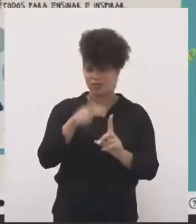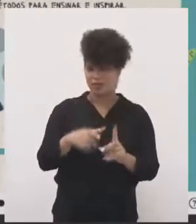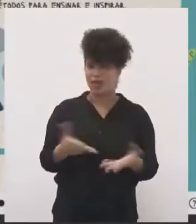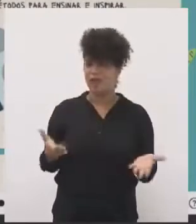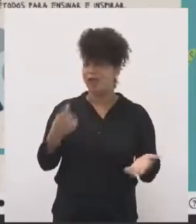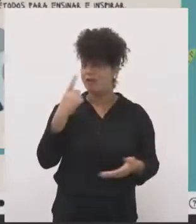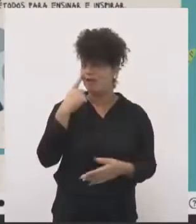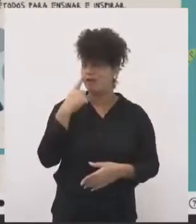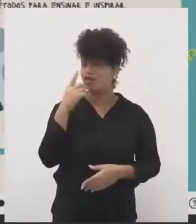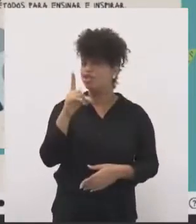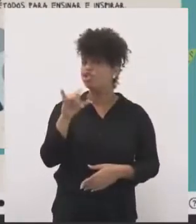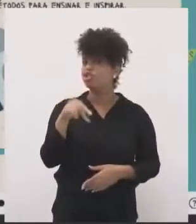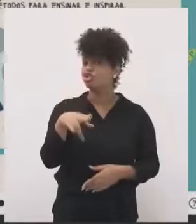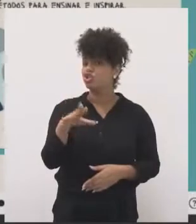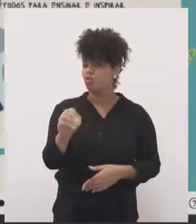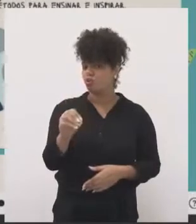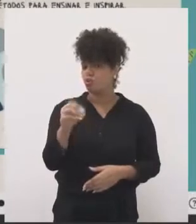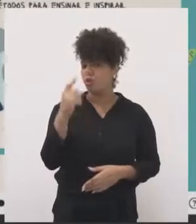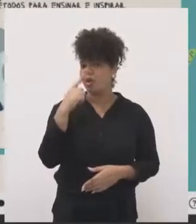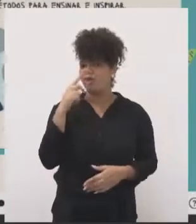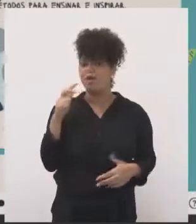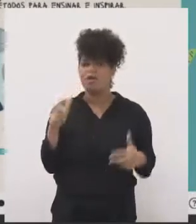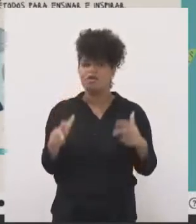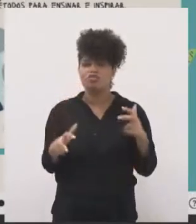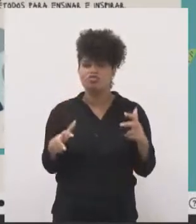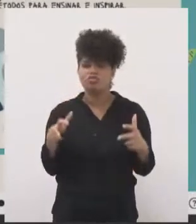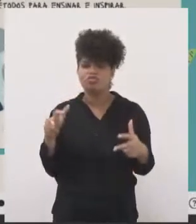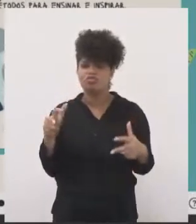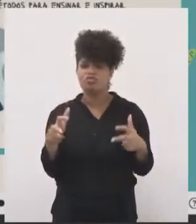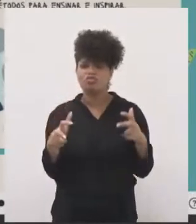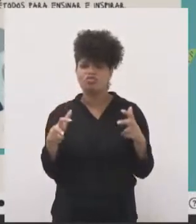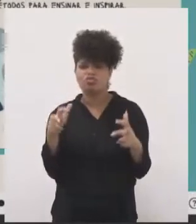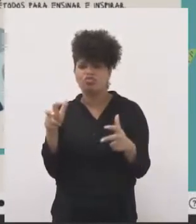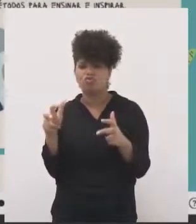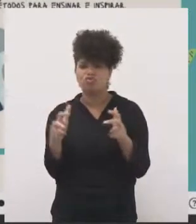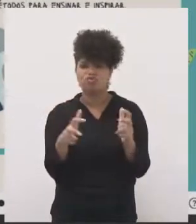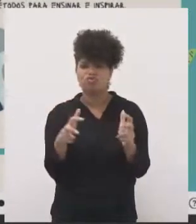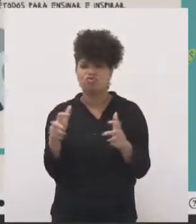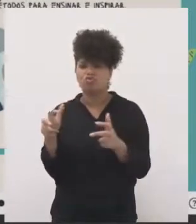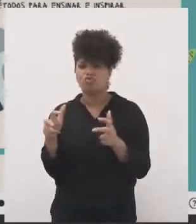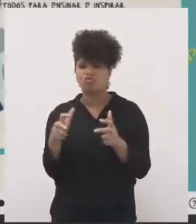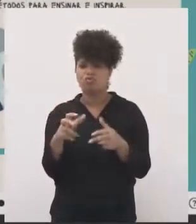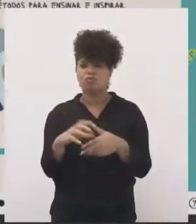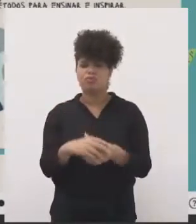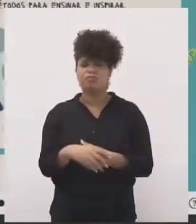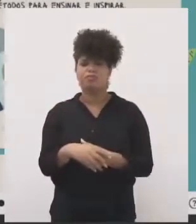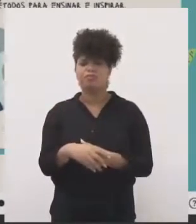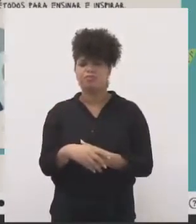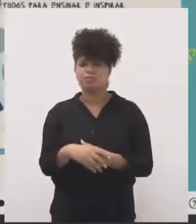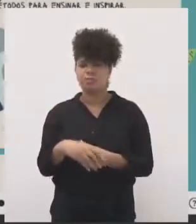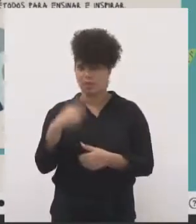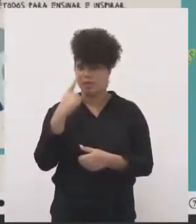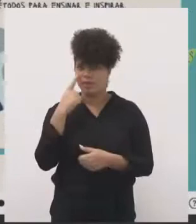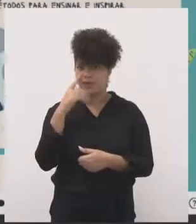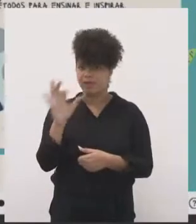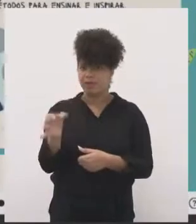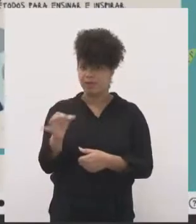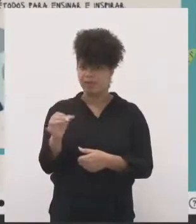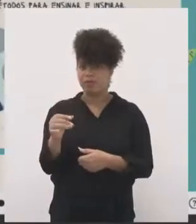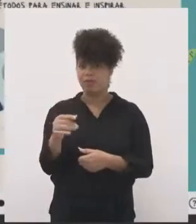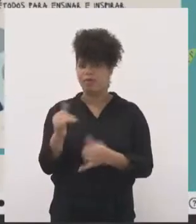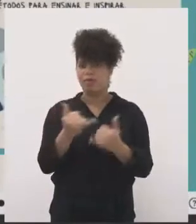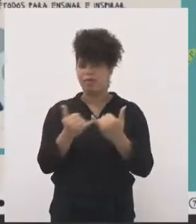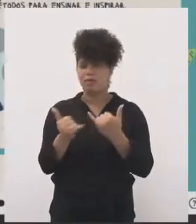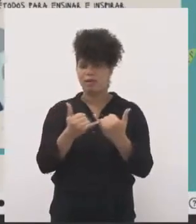para o Dino e eu vou ver se eu encontro algum outro dinossauro que esteja mais de acordo com o que eu